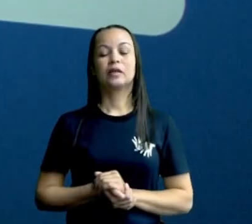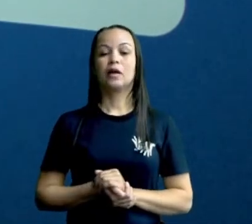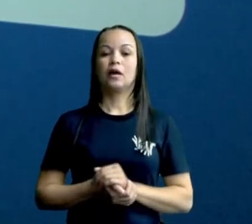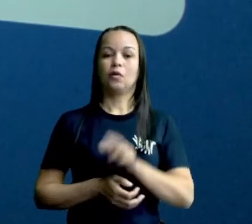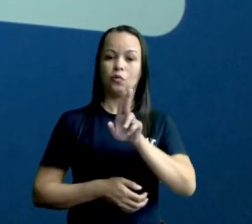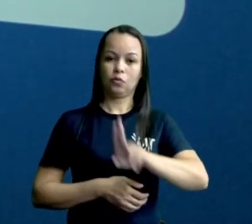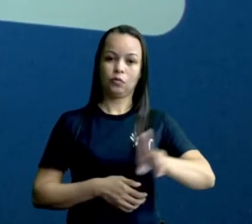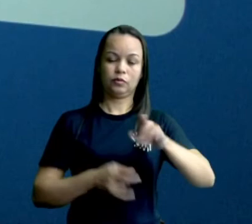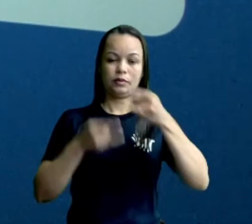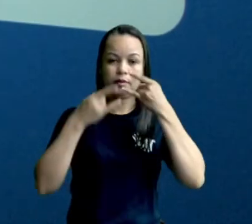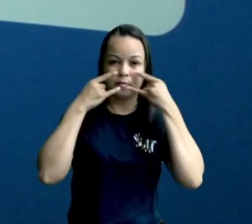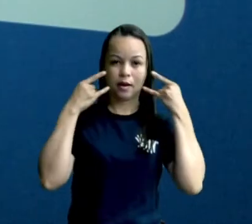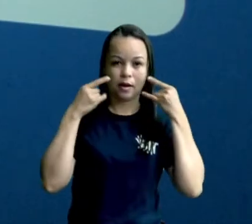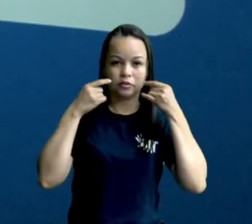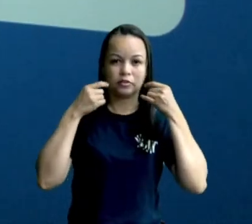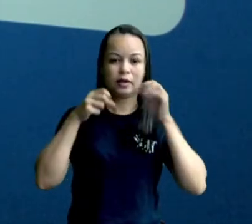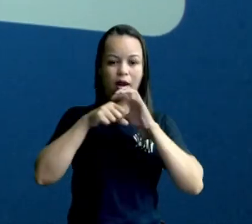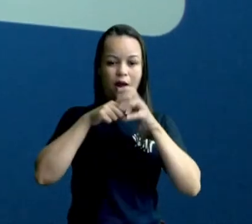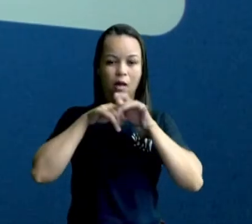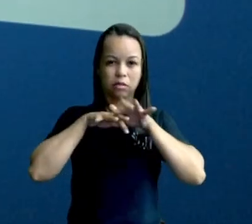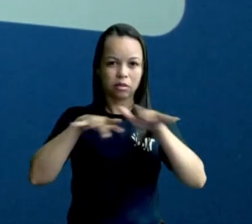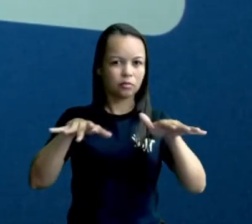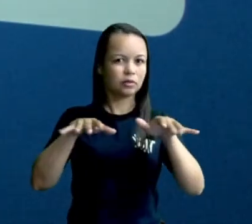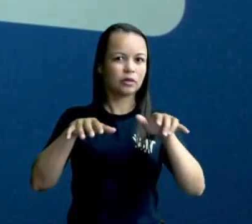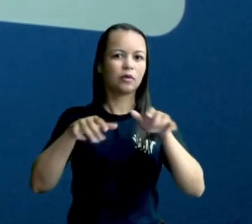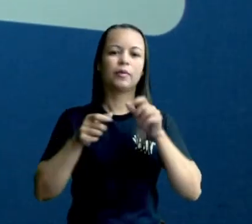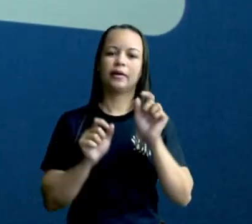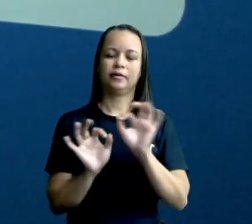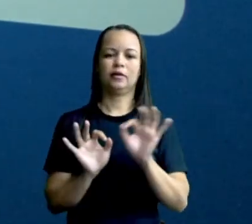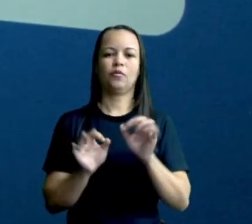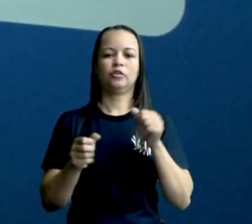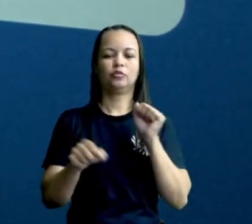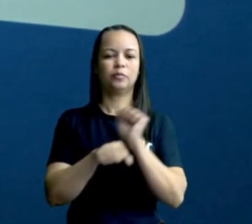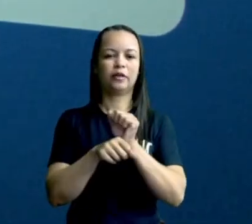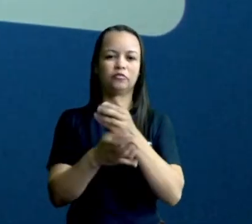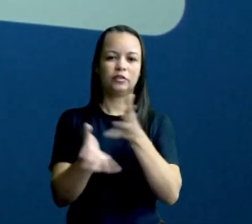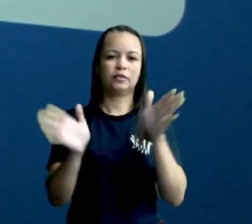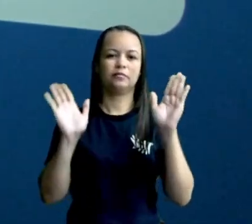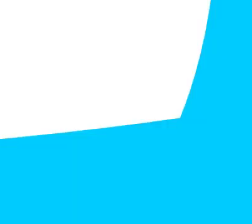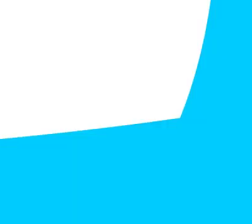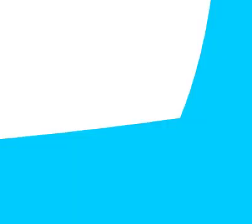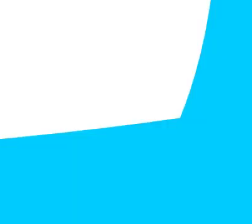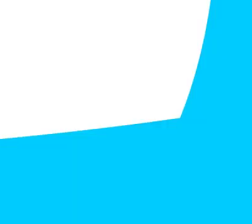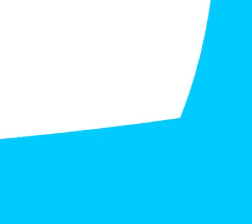máscara, não aglomera e aguardo você na próxima semana. Tchau, tchau!